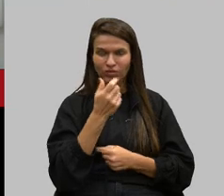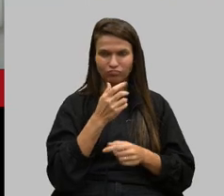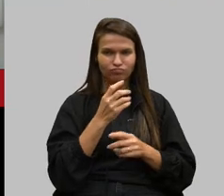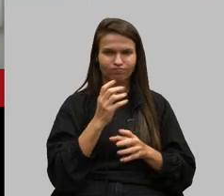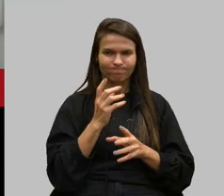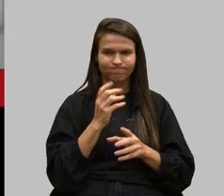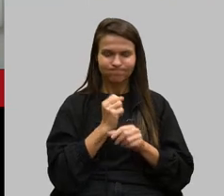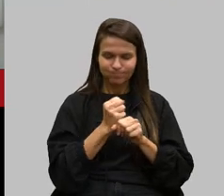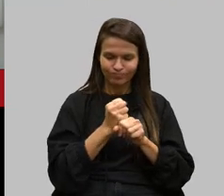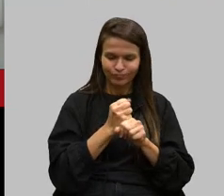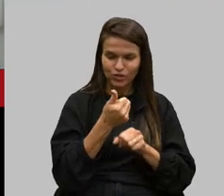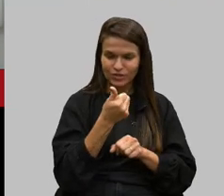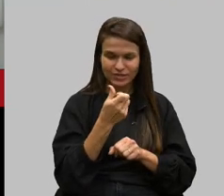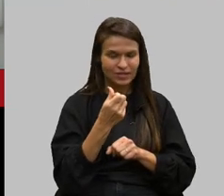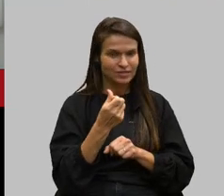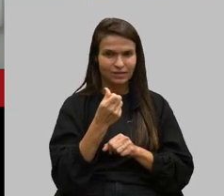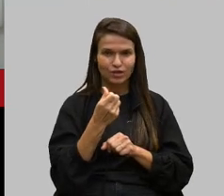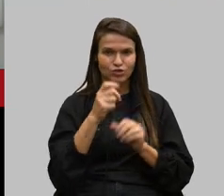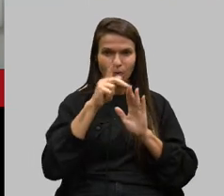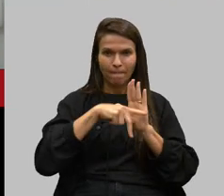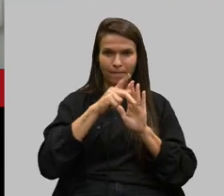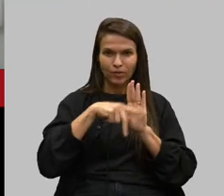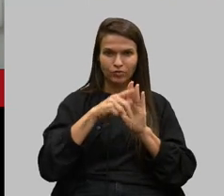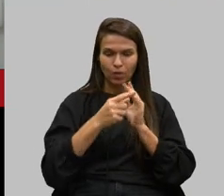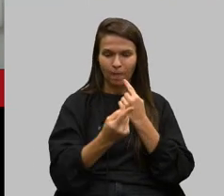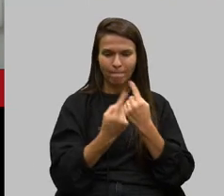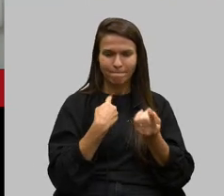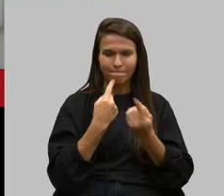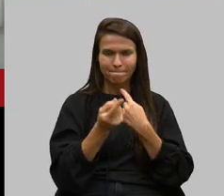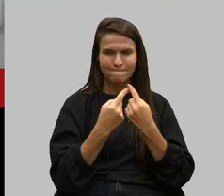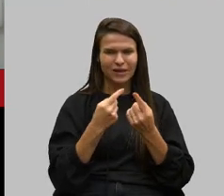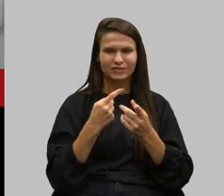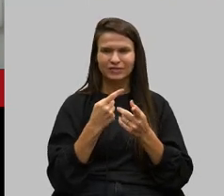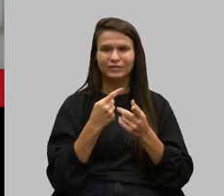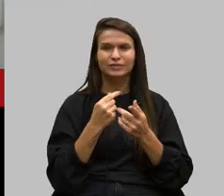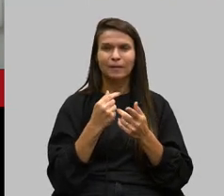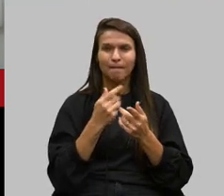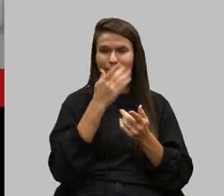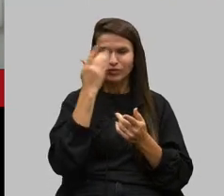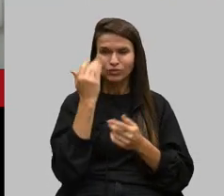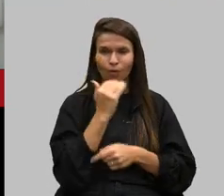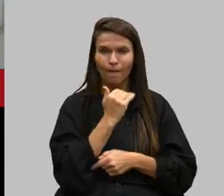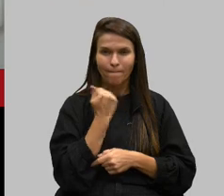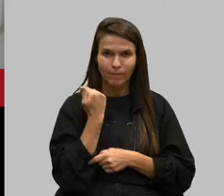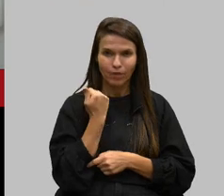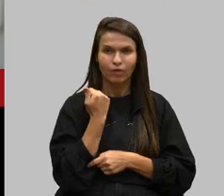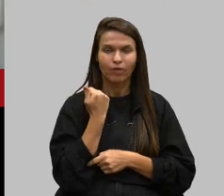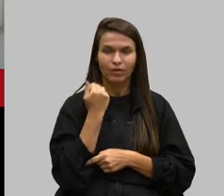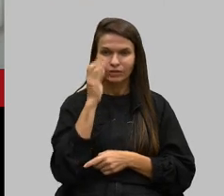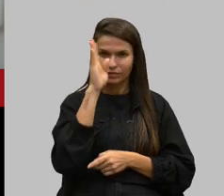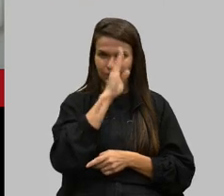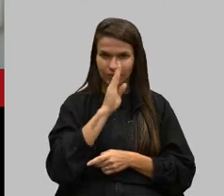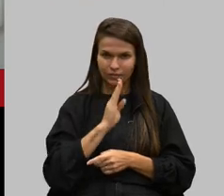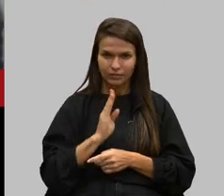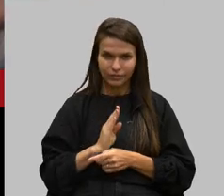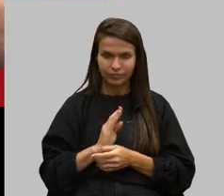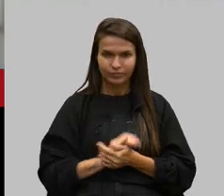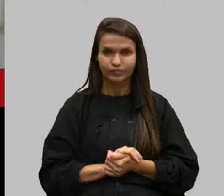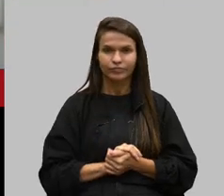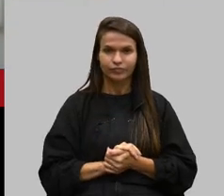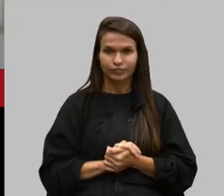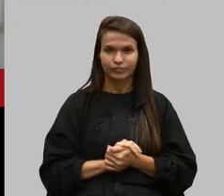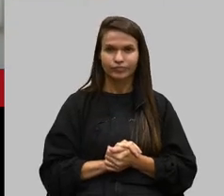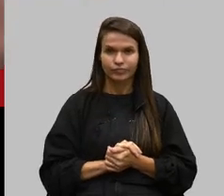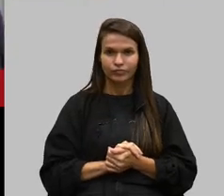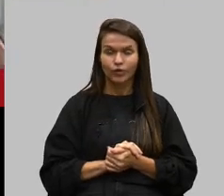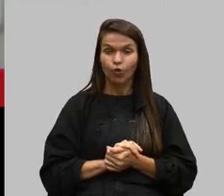projeto do duplicação de uma das rodovias que mais mata gente no Brasil no ano no